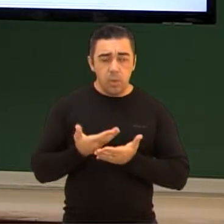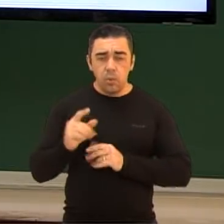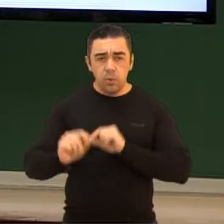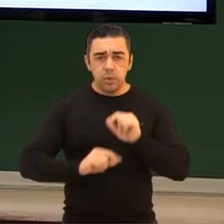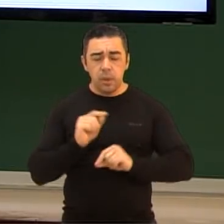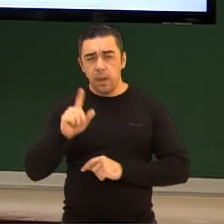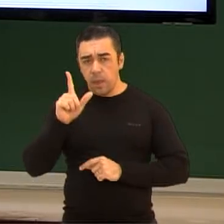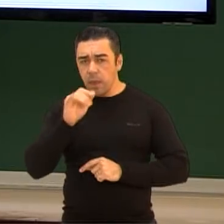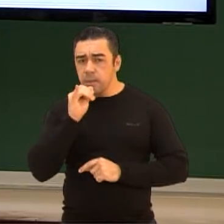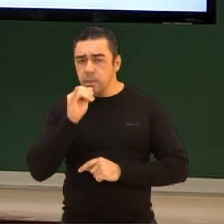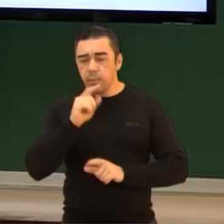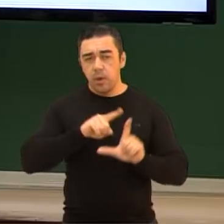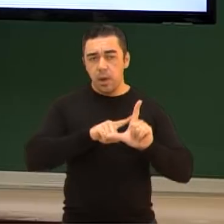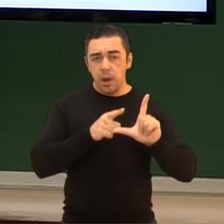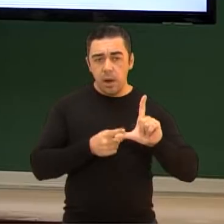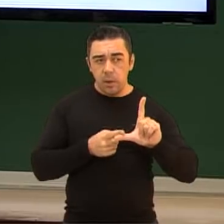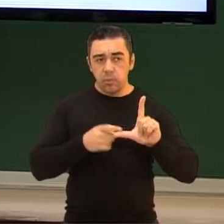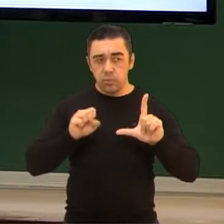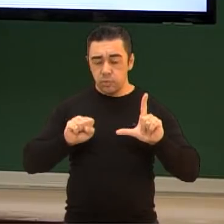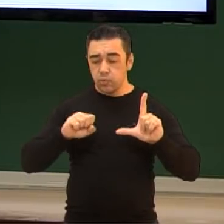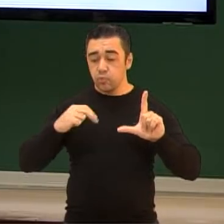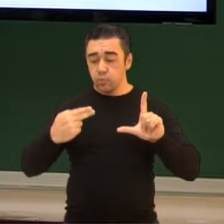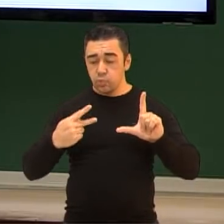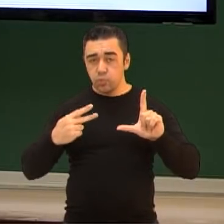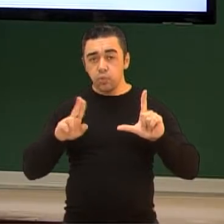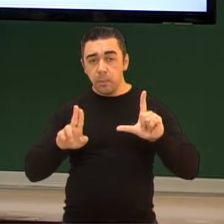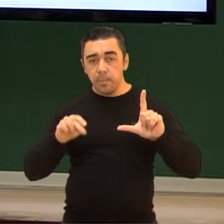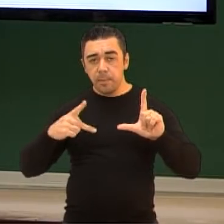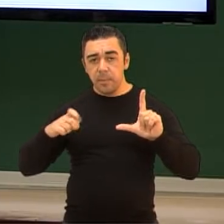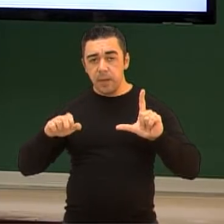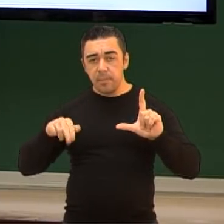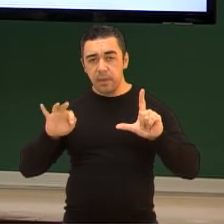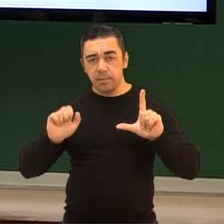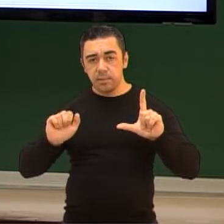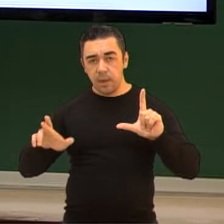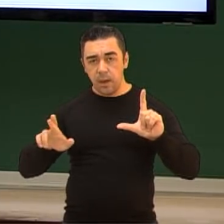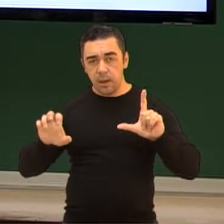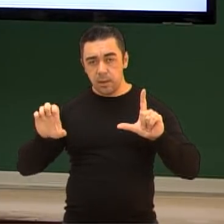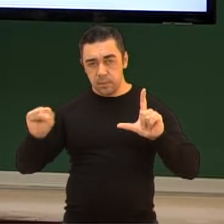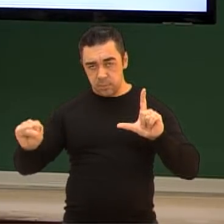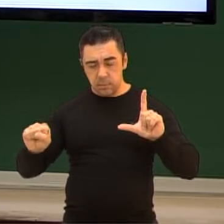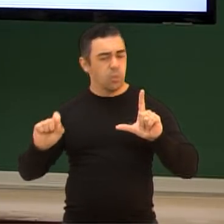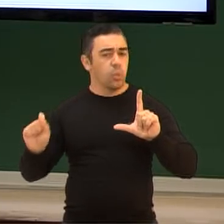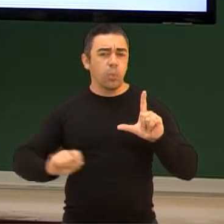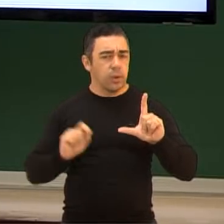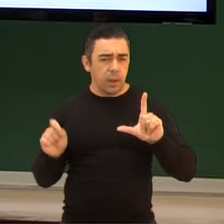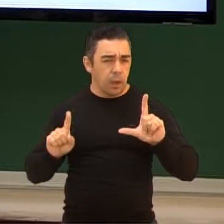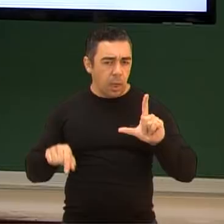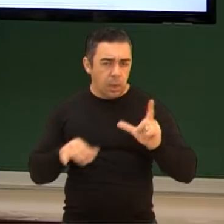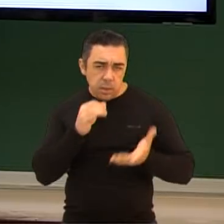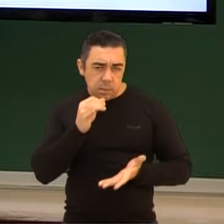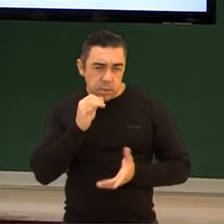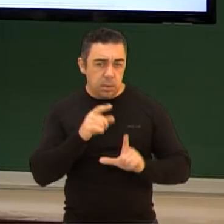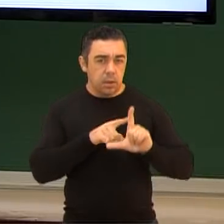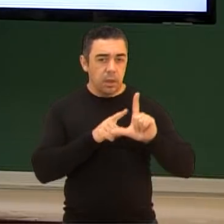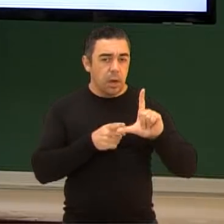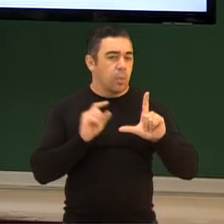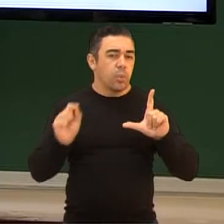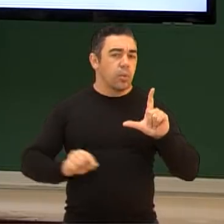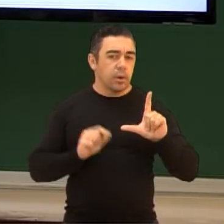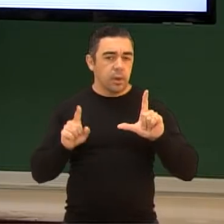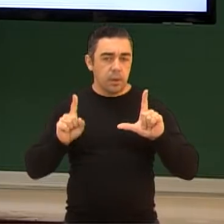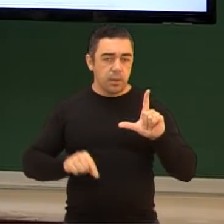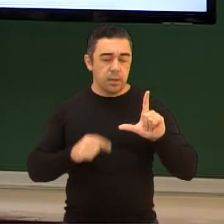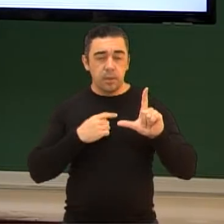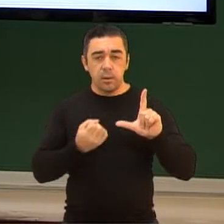o que nós vamos estudar? Ângulos suplementares. O que é ângulo suplementar? É o ângulo que